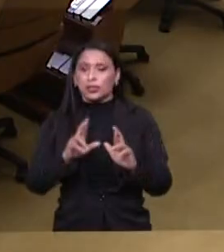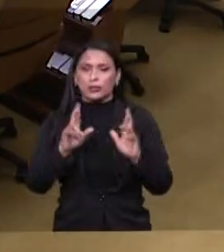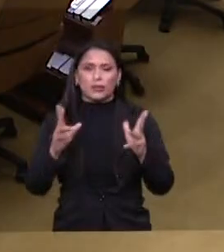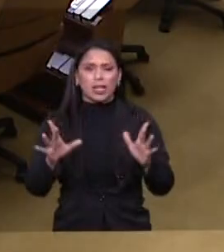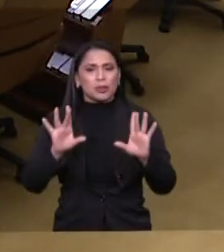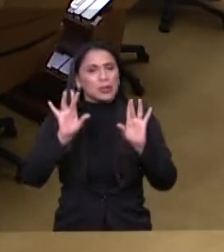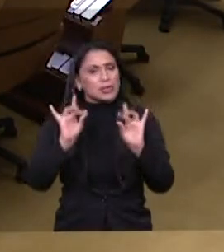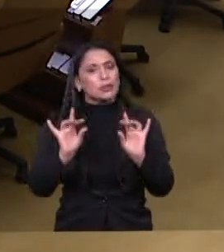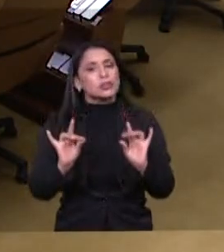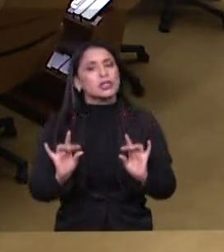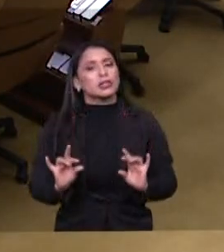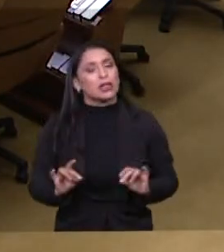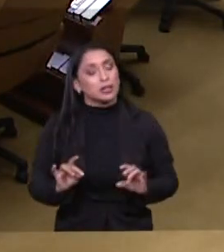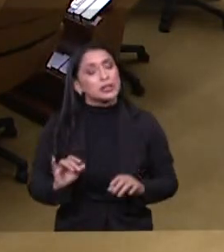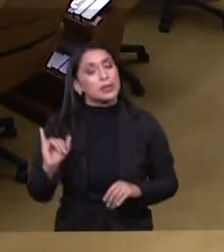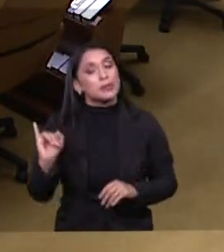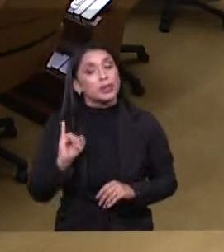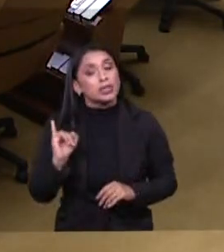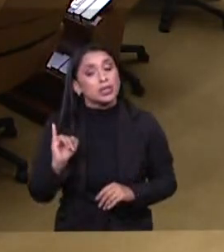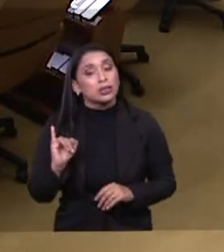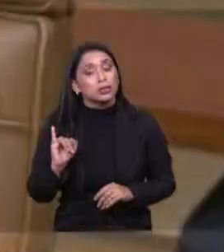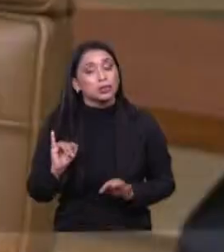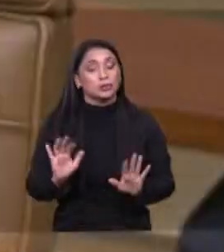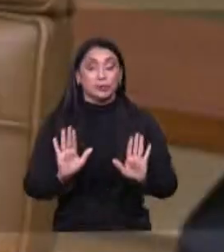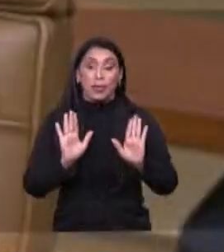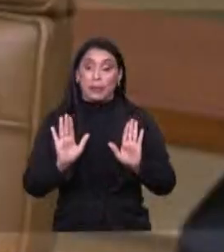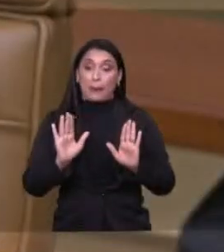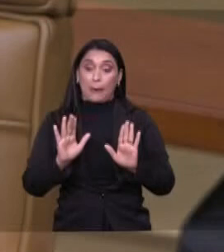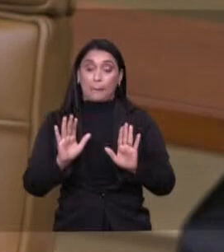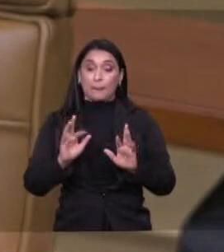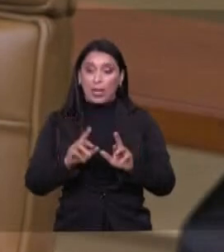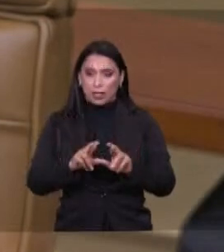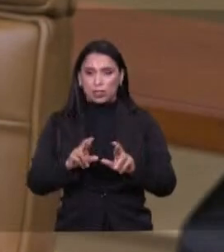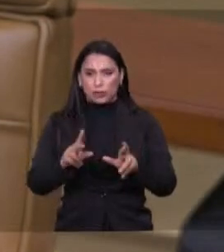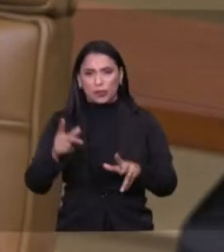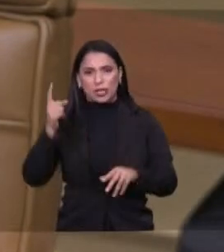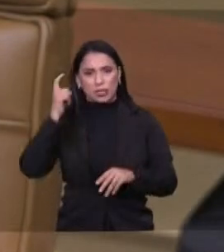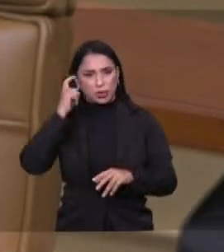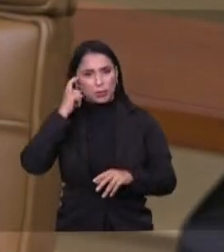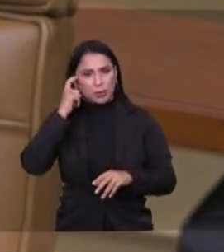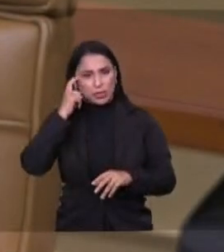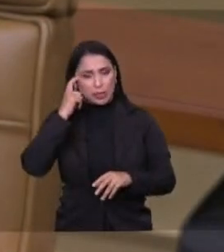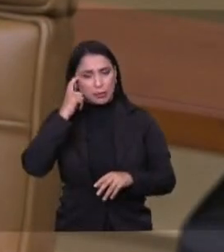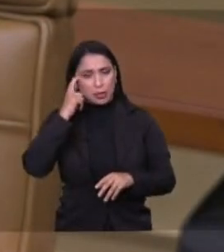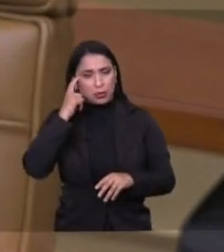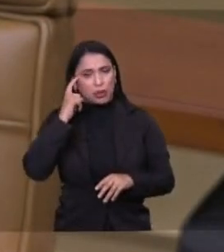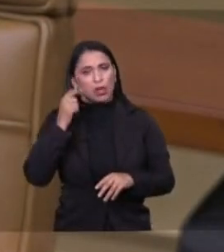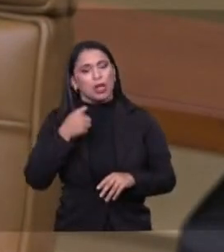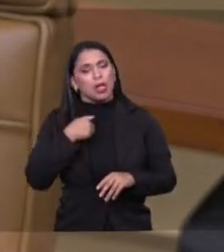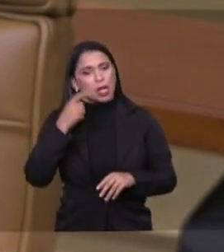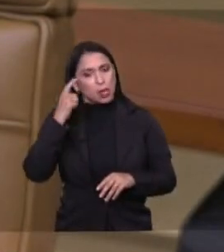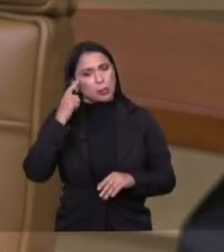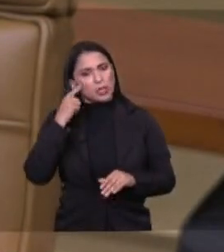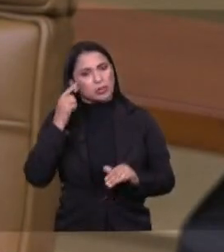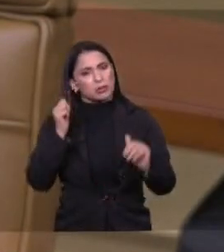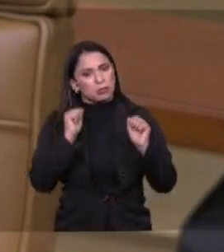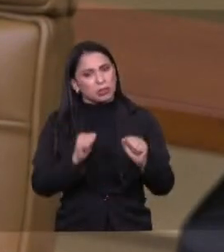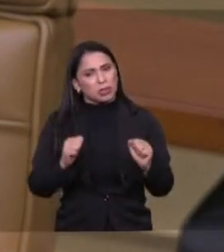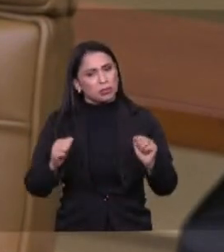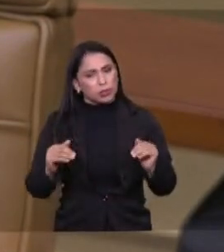Esses detalhes são... Não, mas eu me desculpo, aqui que é a diferença do nosso pensamento, eu acho que é possível chegar a um